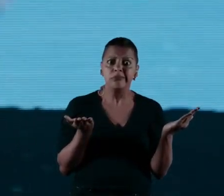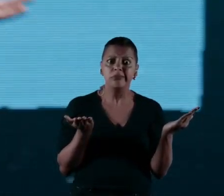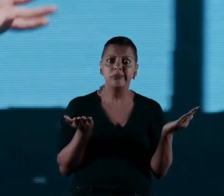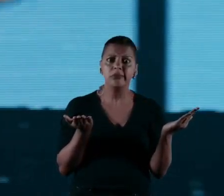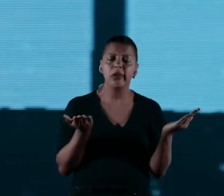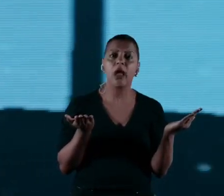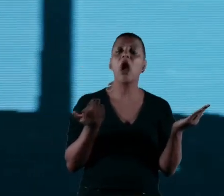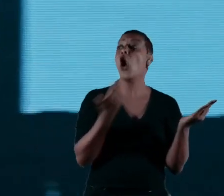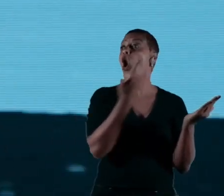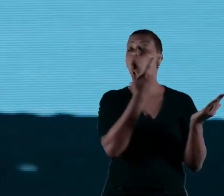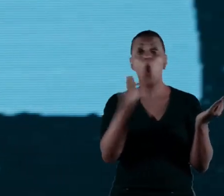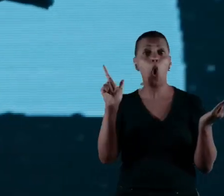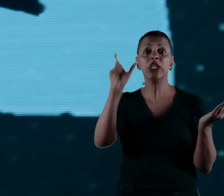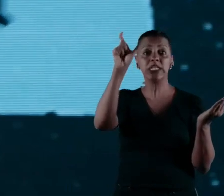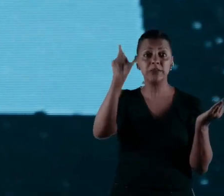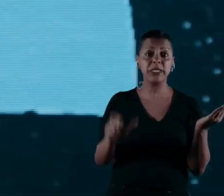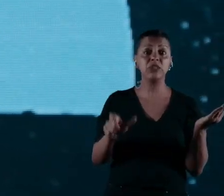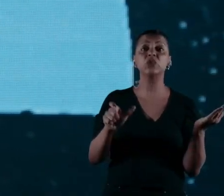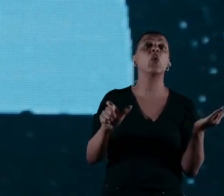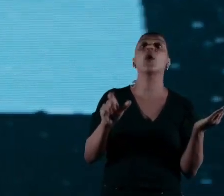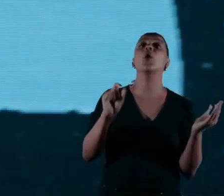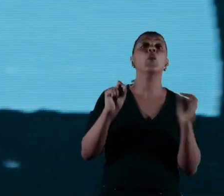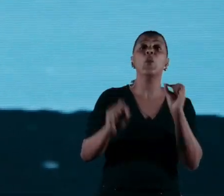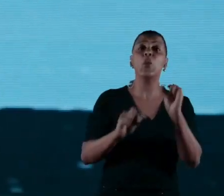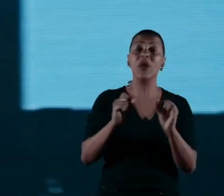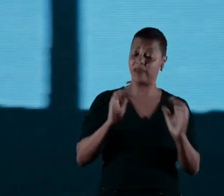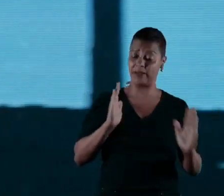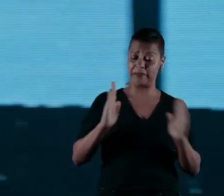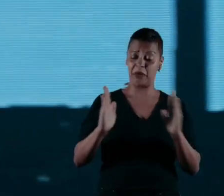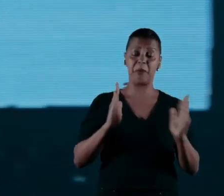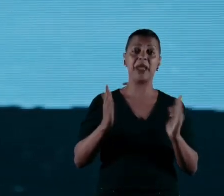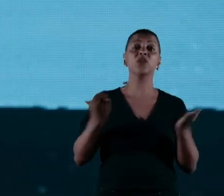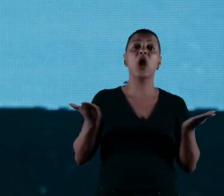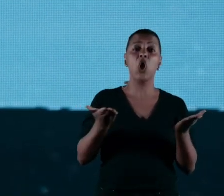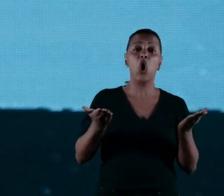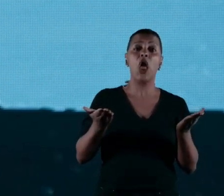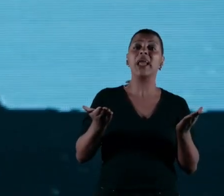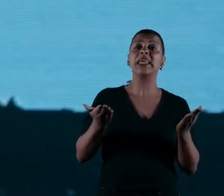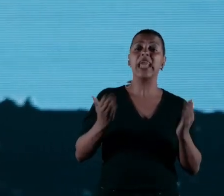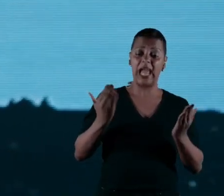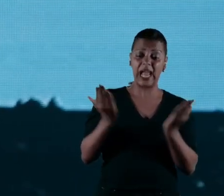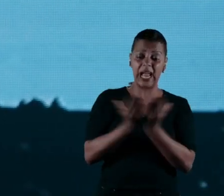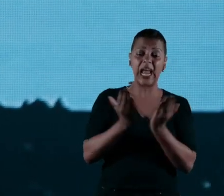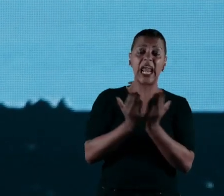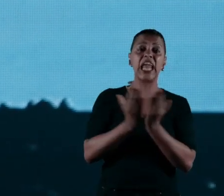Outros chamam o tempo que nós estamos vivendo de era pós-cristã.